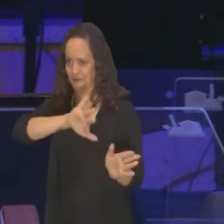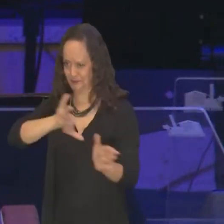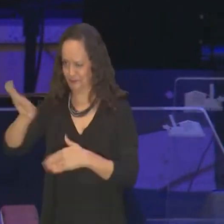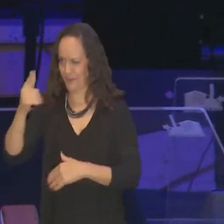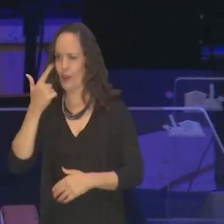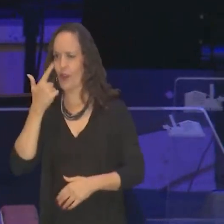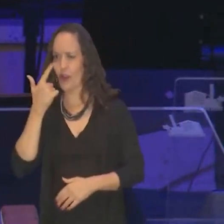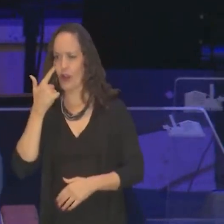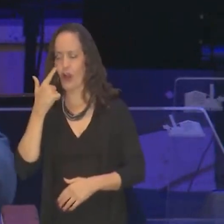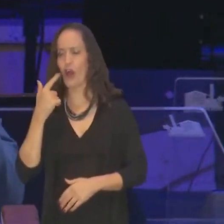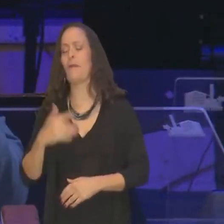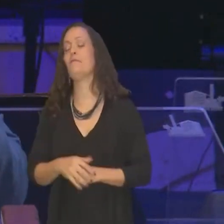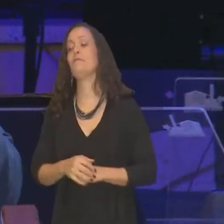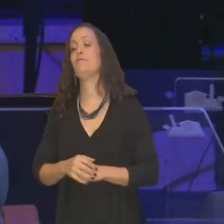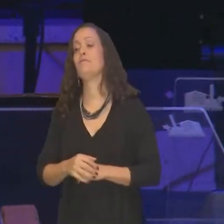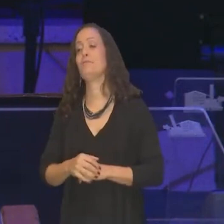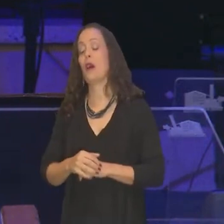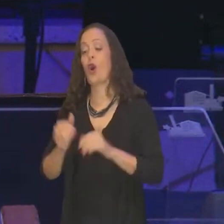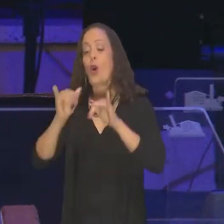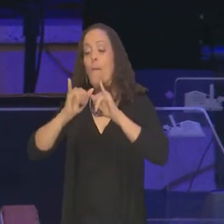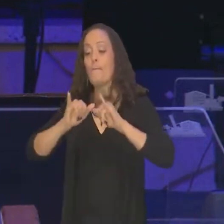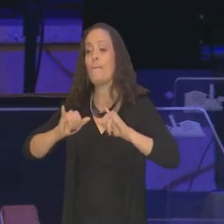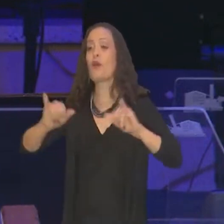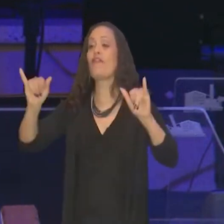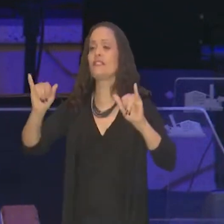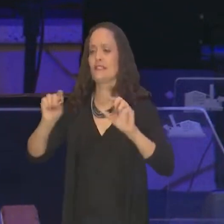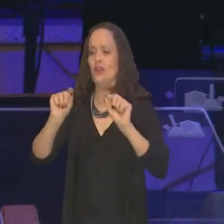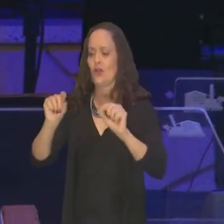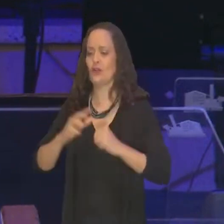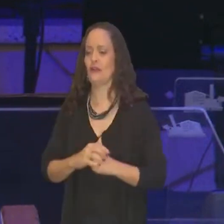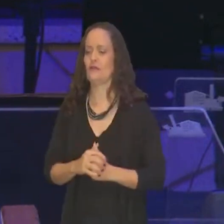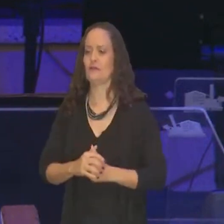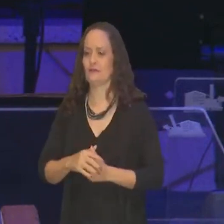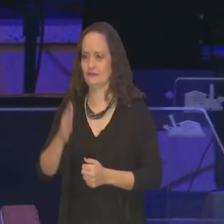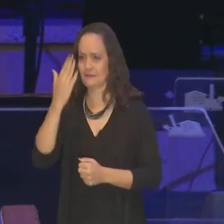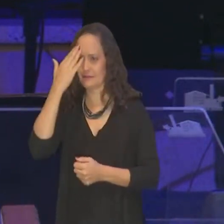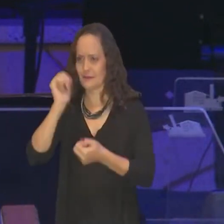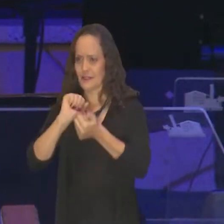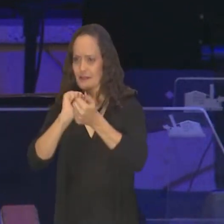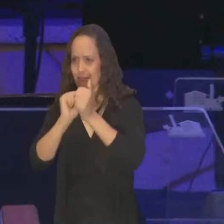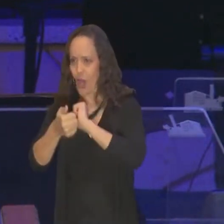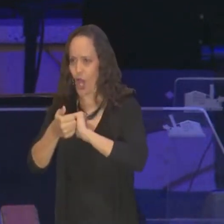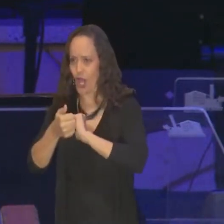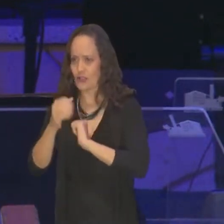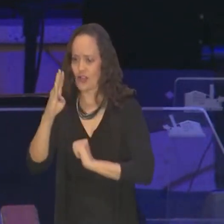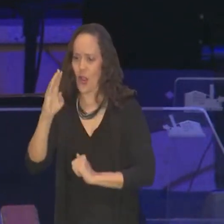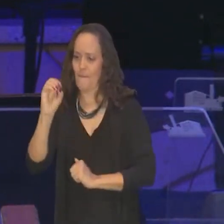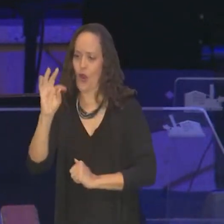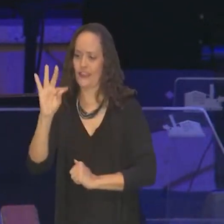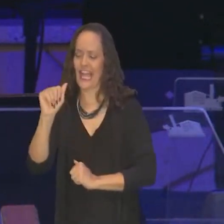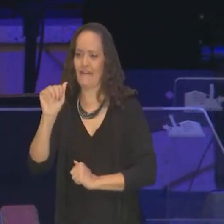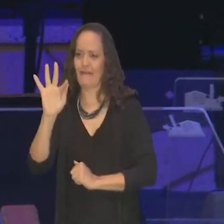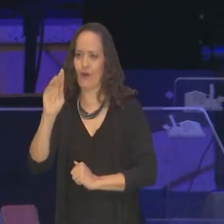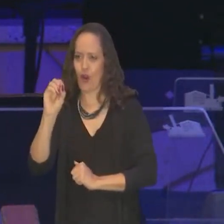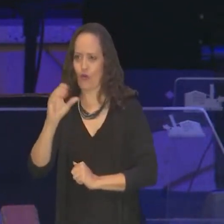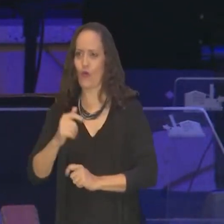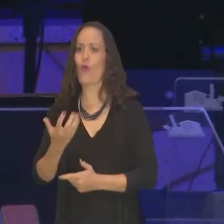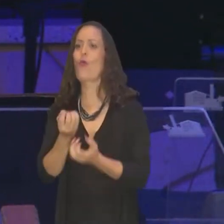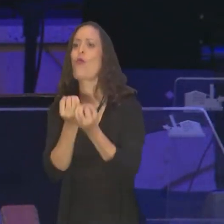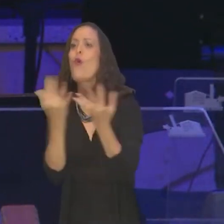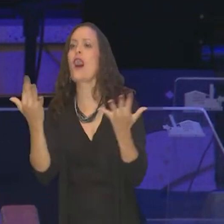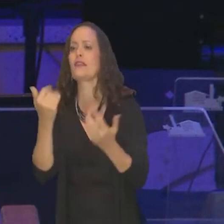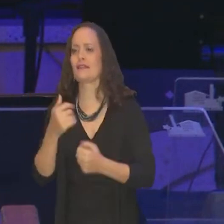Quantas profecias ano passado davam conta de que o Botafogo seria campeão ano passado? Quantas?